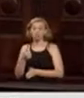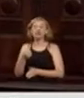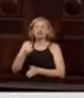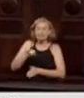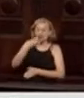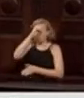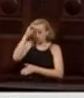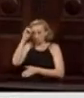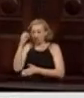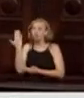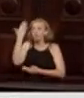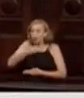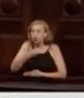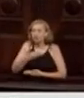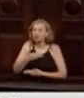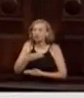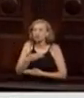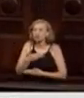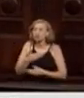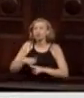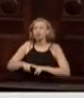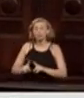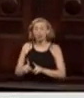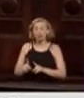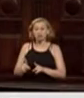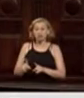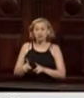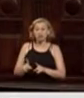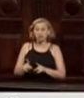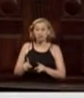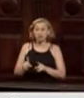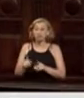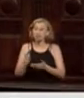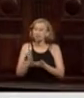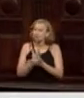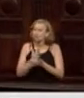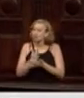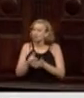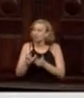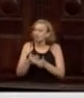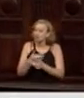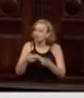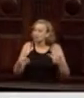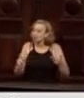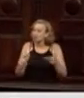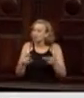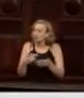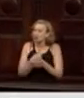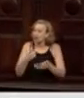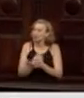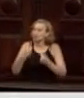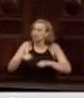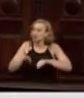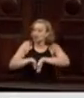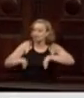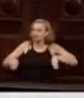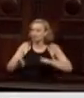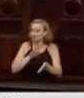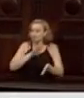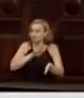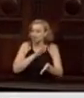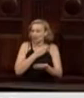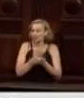que provem a sua inocência, mas que os esquemas que estão em vigor no estado do Rio de Janeiro fossem desmontados. Esse foi